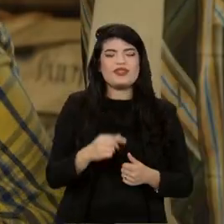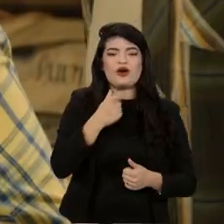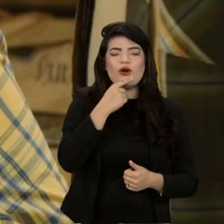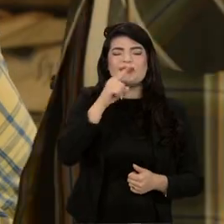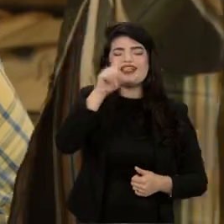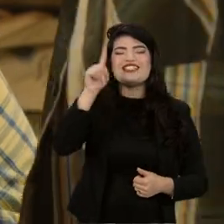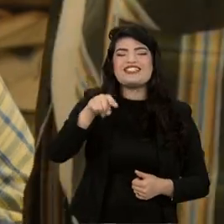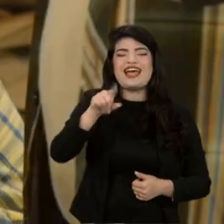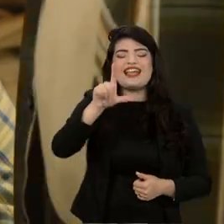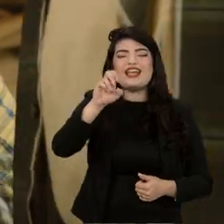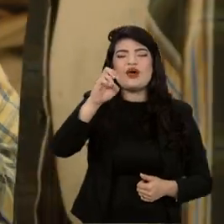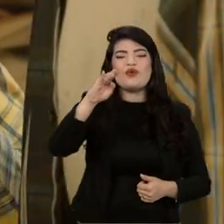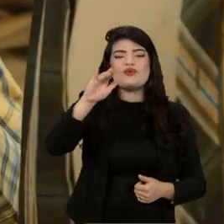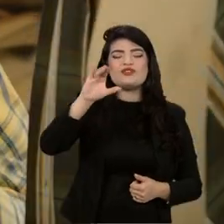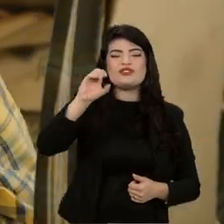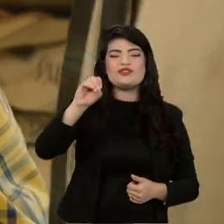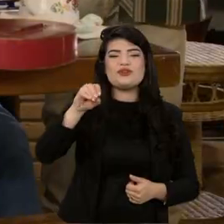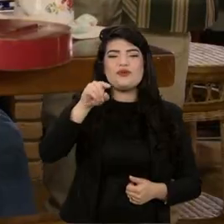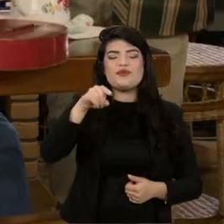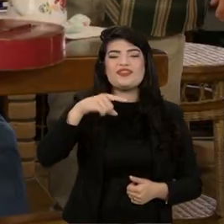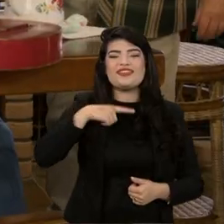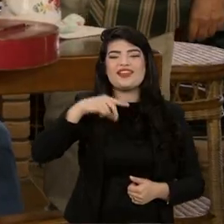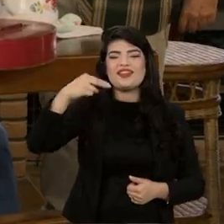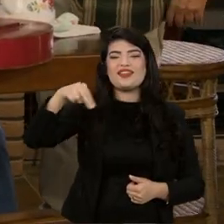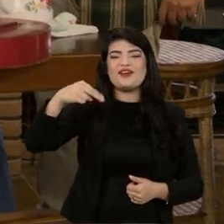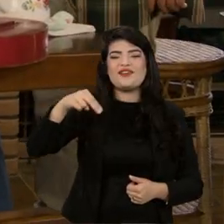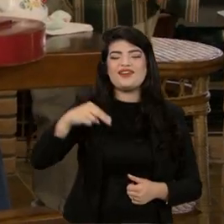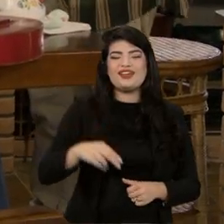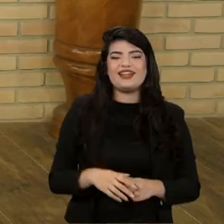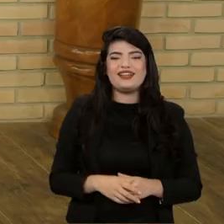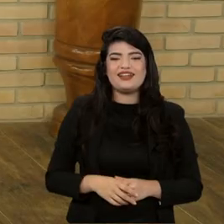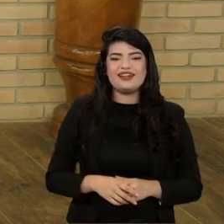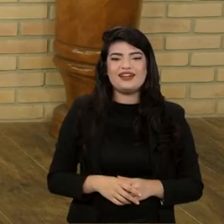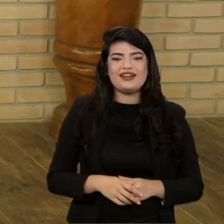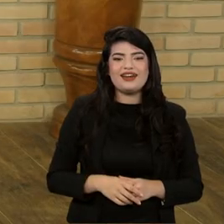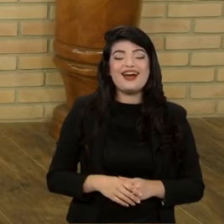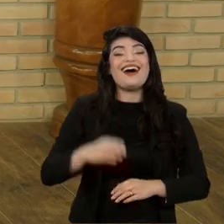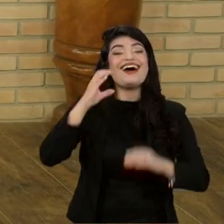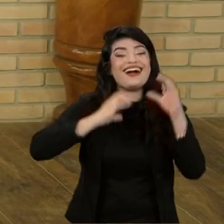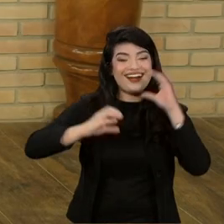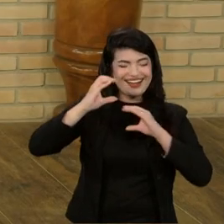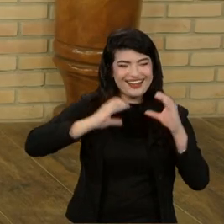Zé Leôncio? Não, eu não é que ele fala assim, canta cavalo preto.